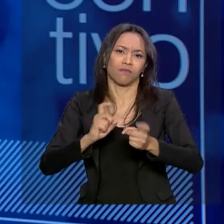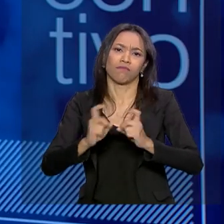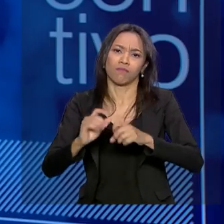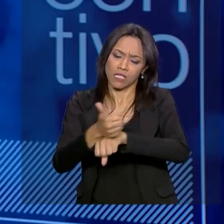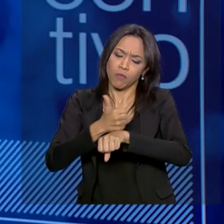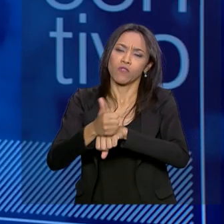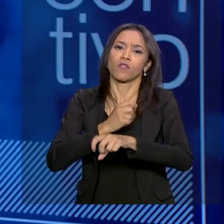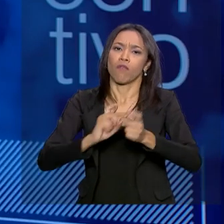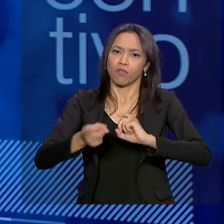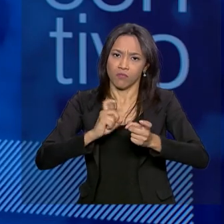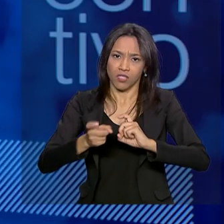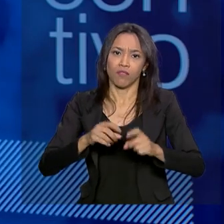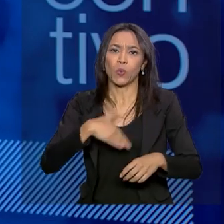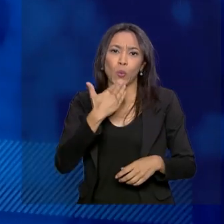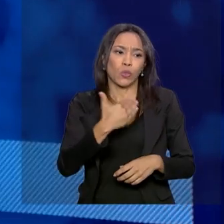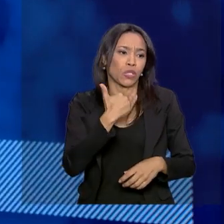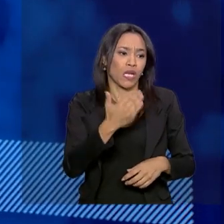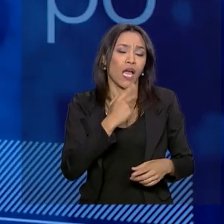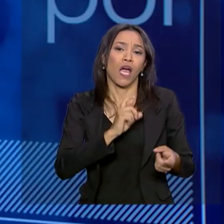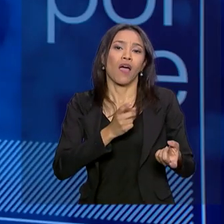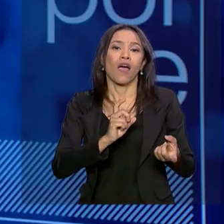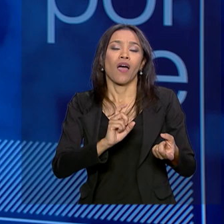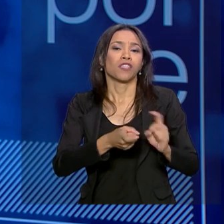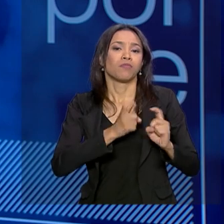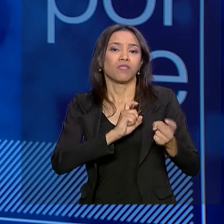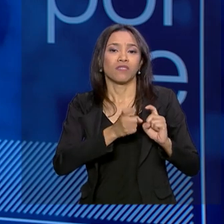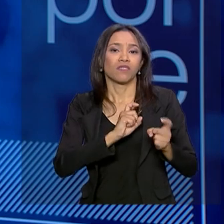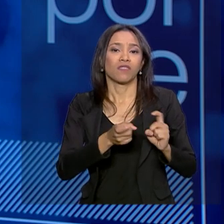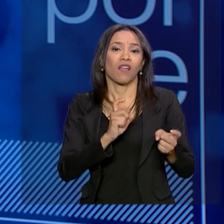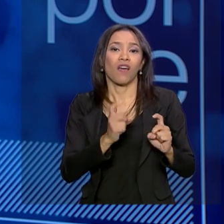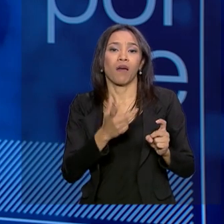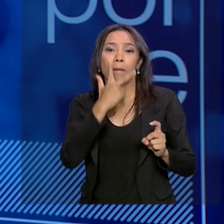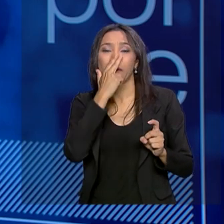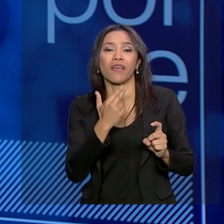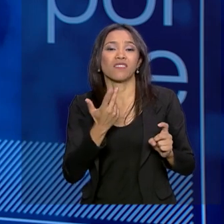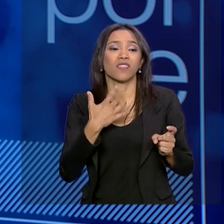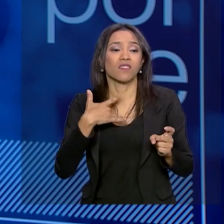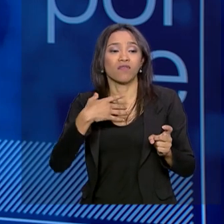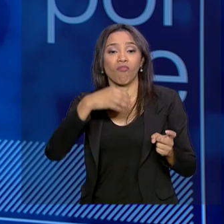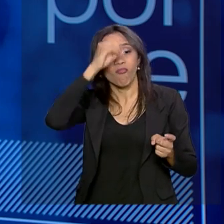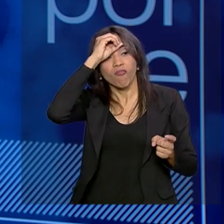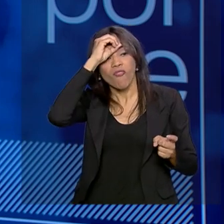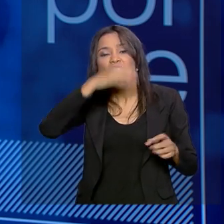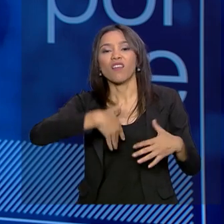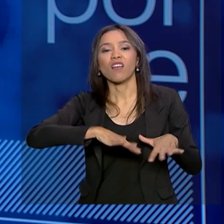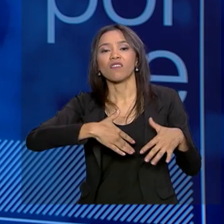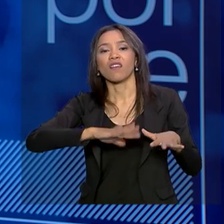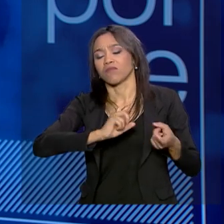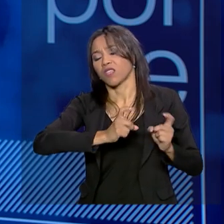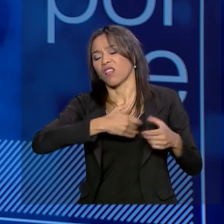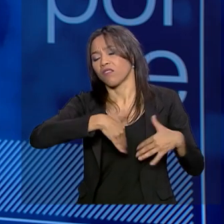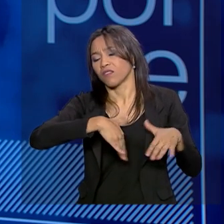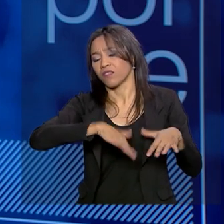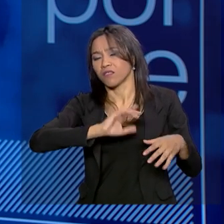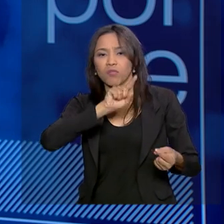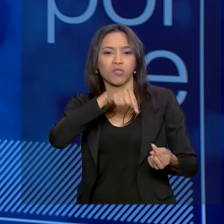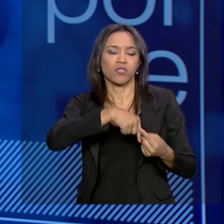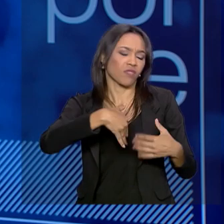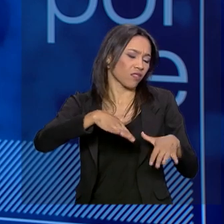muito importante. Nós não podemos mais continuar com o futebol tendo a gestão de amadores, né? Que só veem o